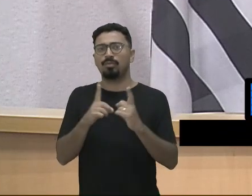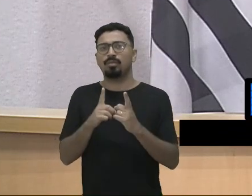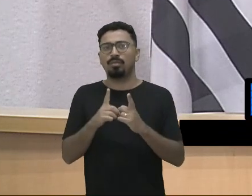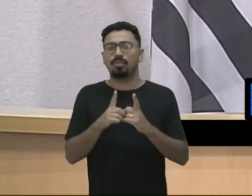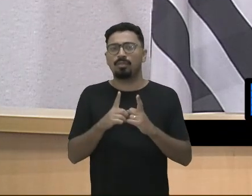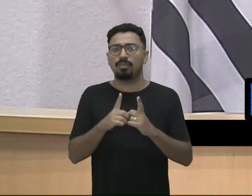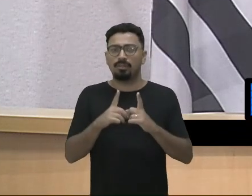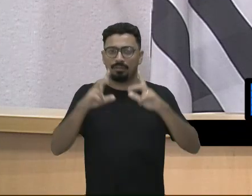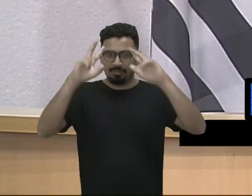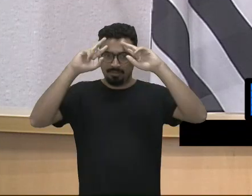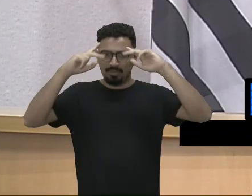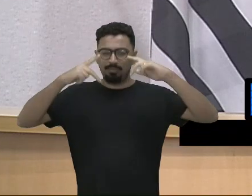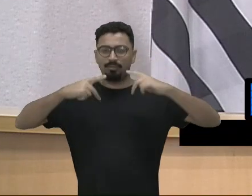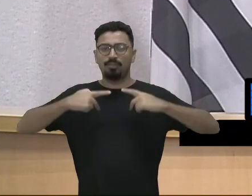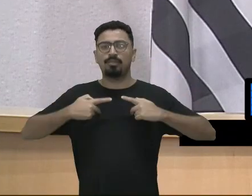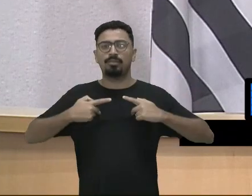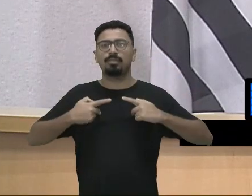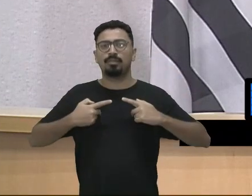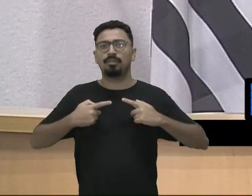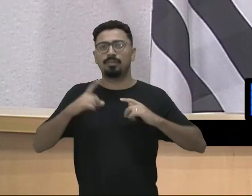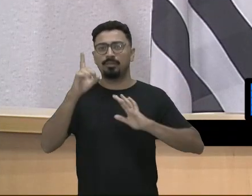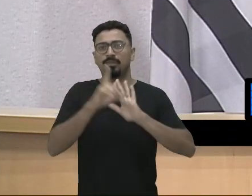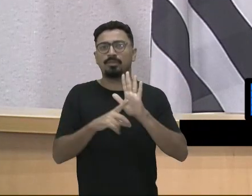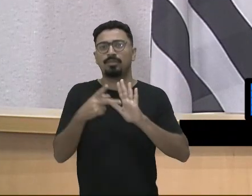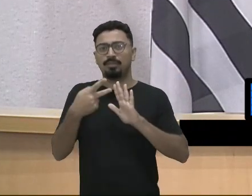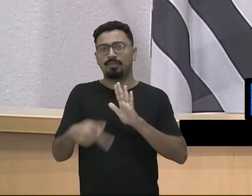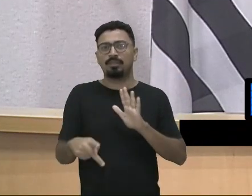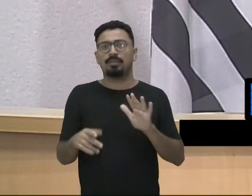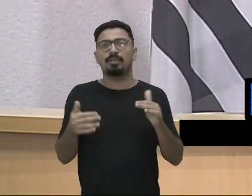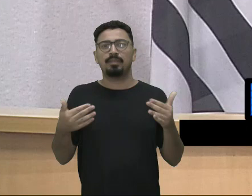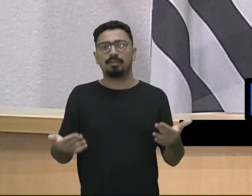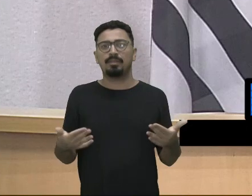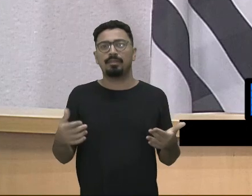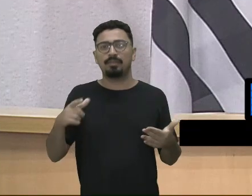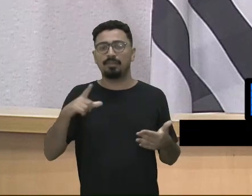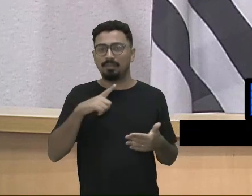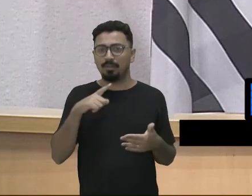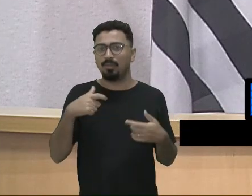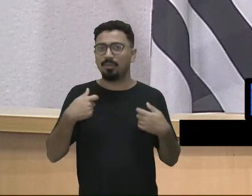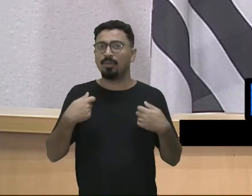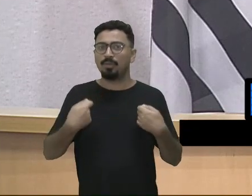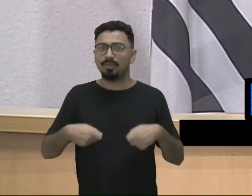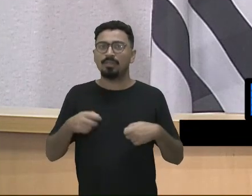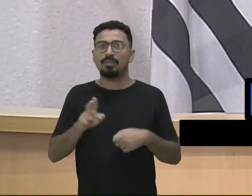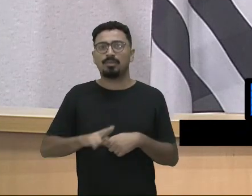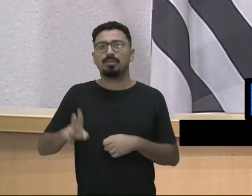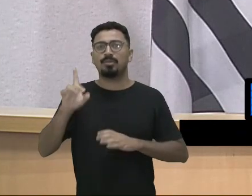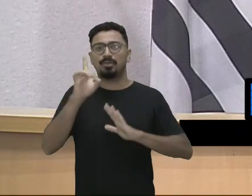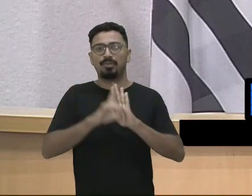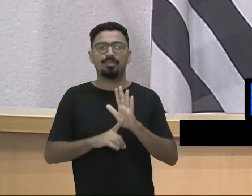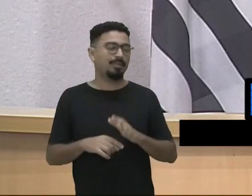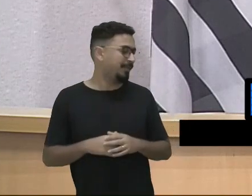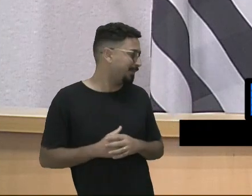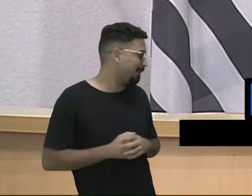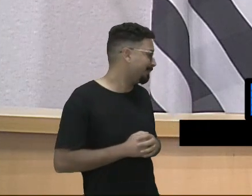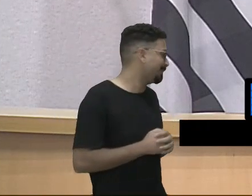ela, vai ter que ser ela. É direito. E devemos fazer o uso de direito que temos hoje em